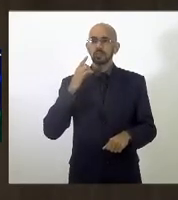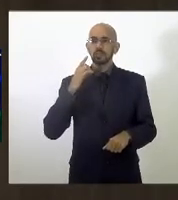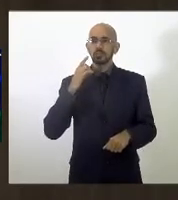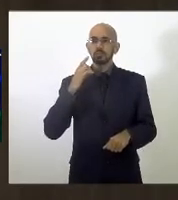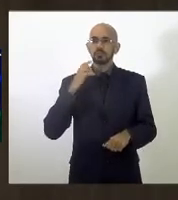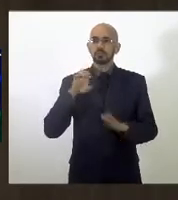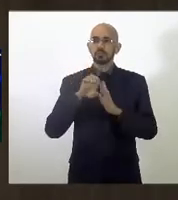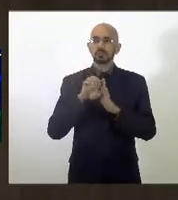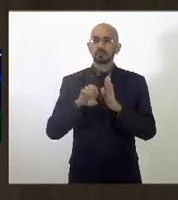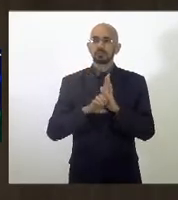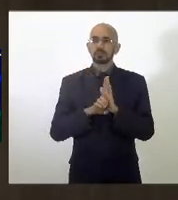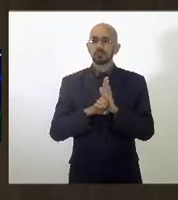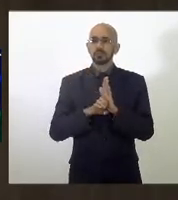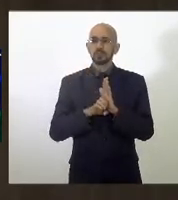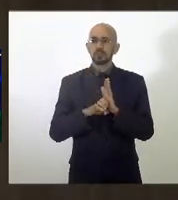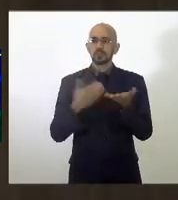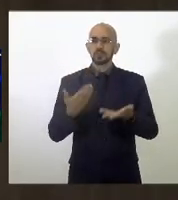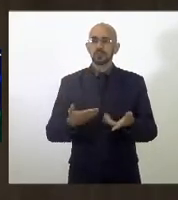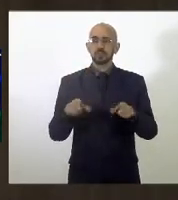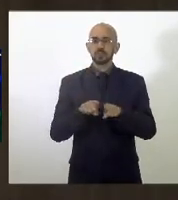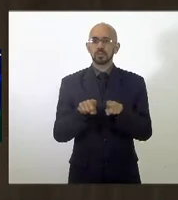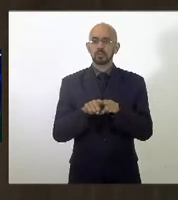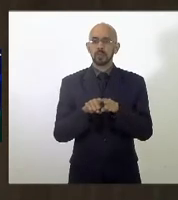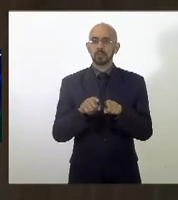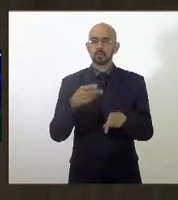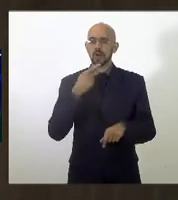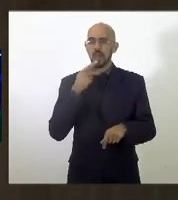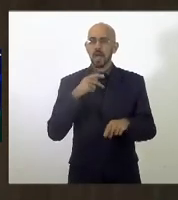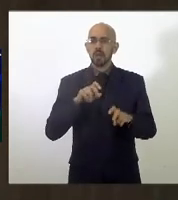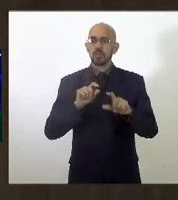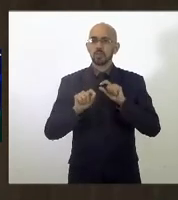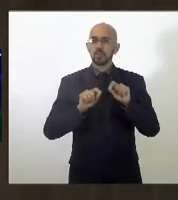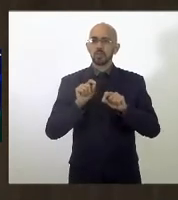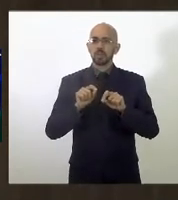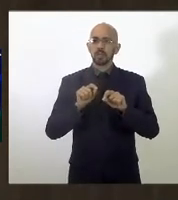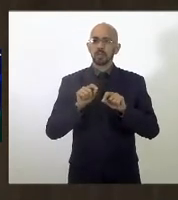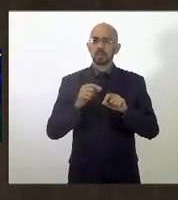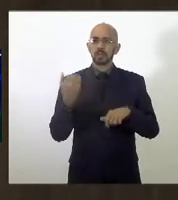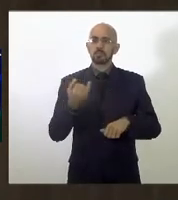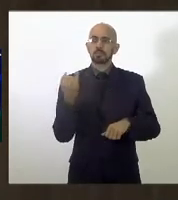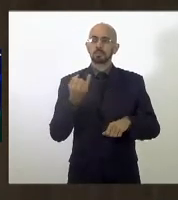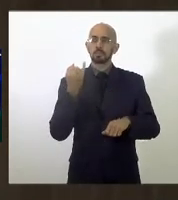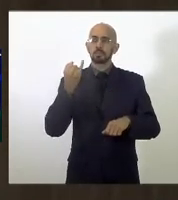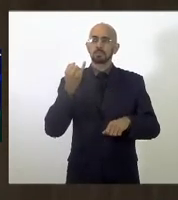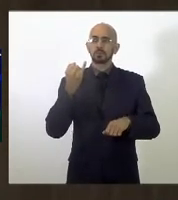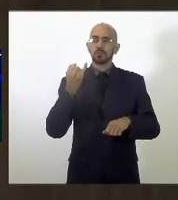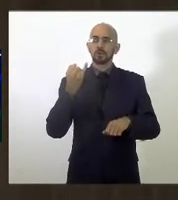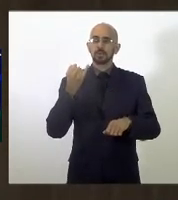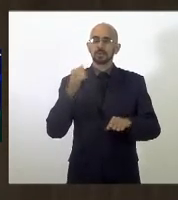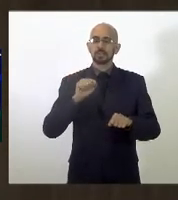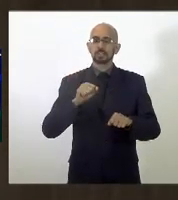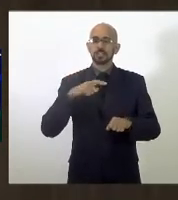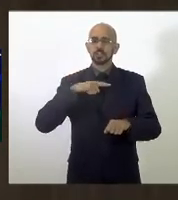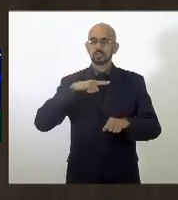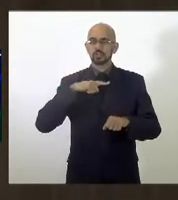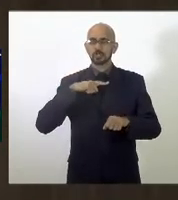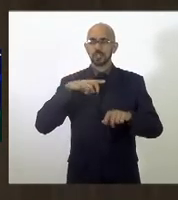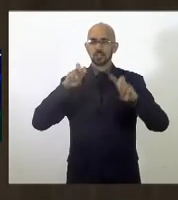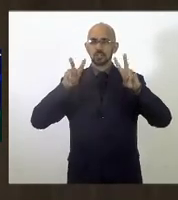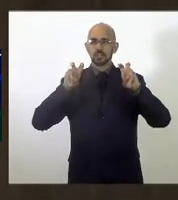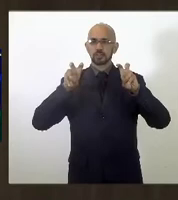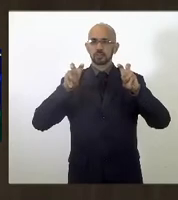aproveitada. E quero ressaltar a importância de insistirmos com essa pauta.